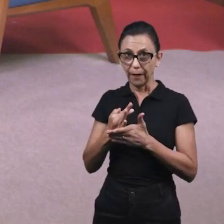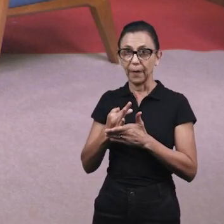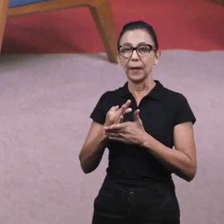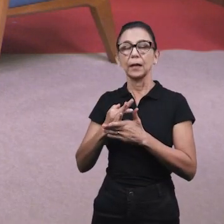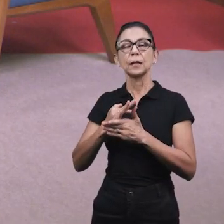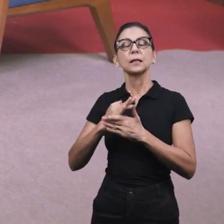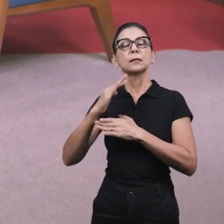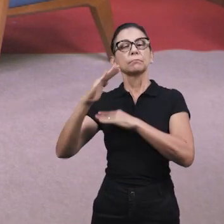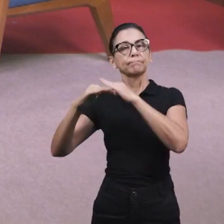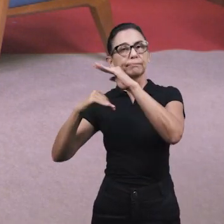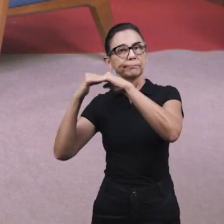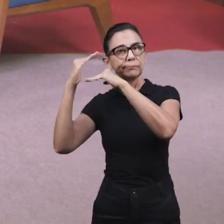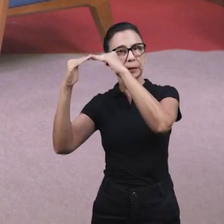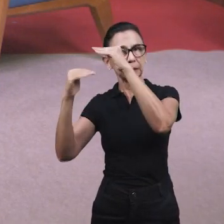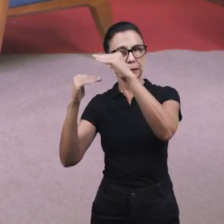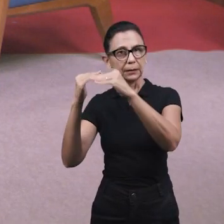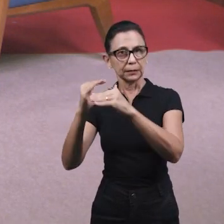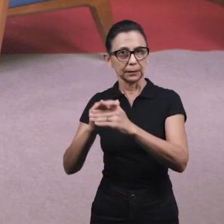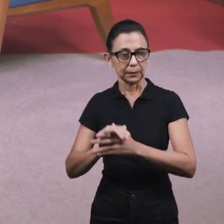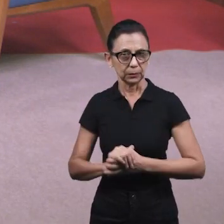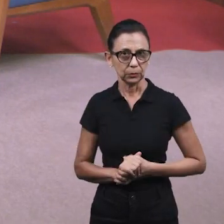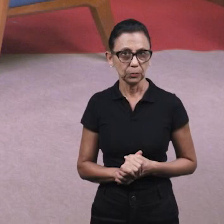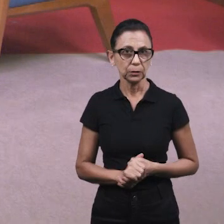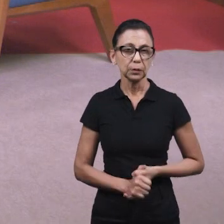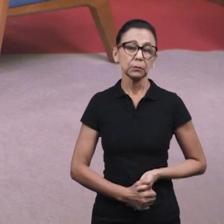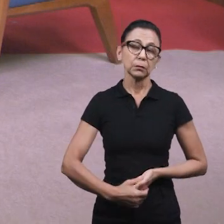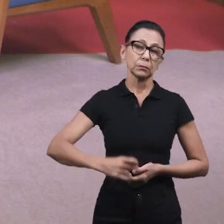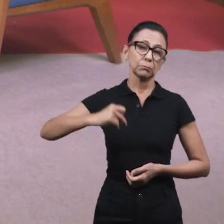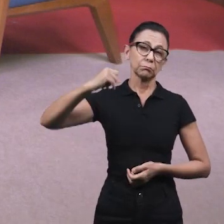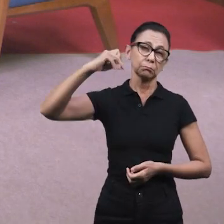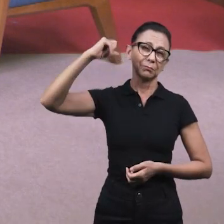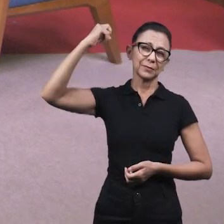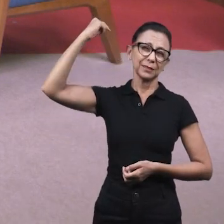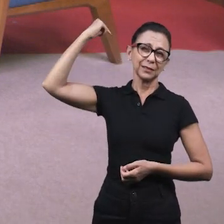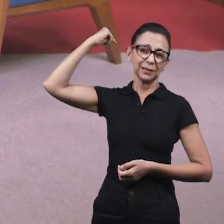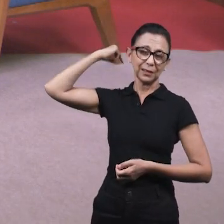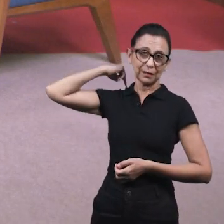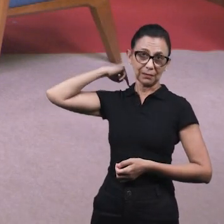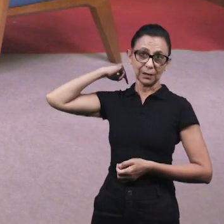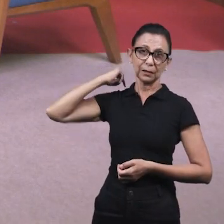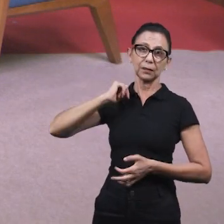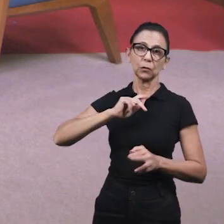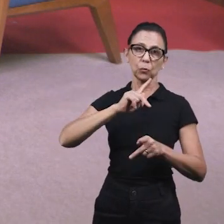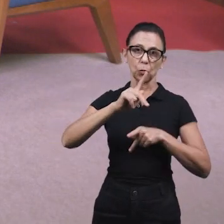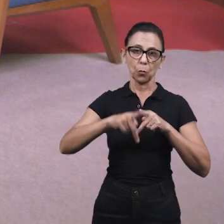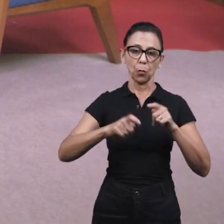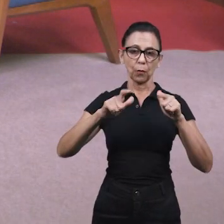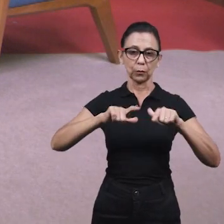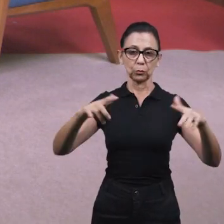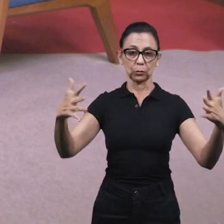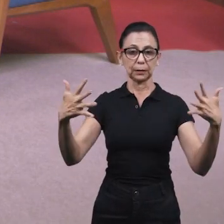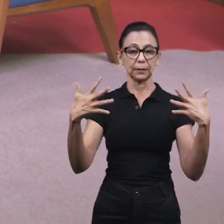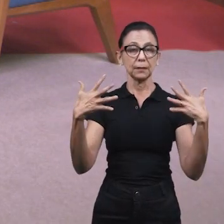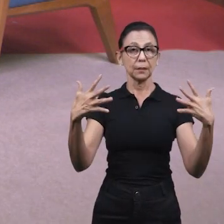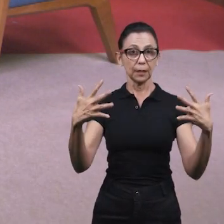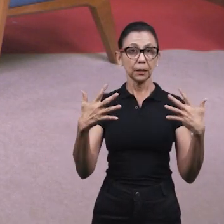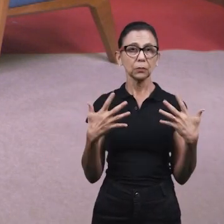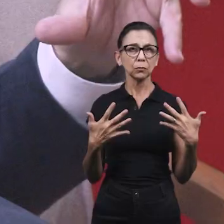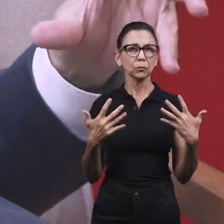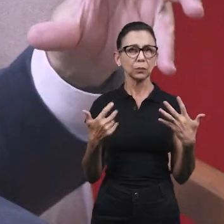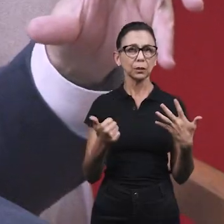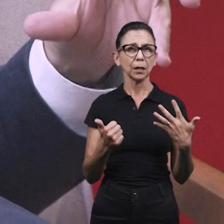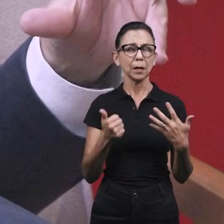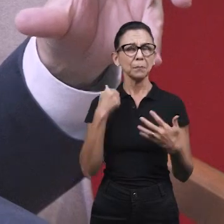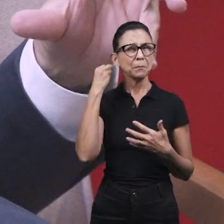que Israel fez lá no deserto, hoje a igreja, nos nossos dias, também é levada pelo